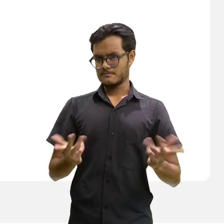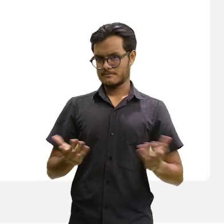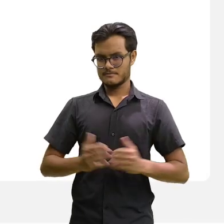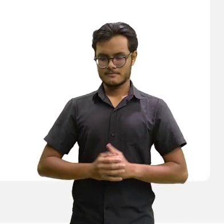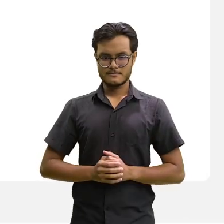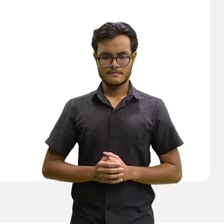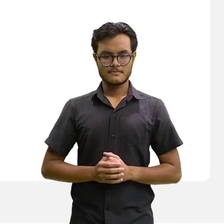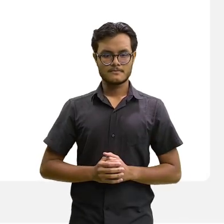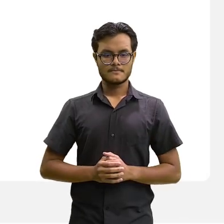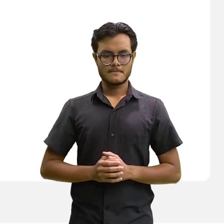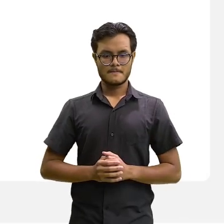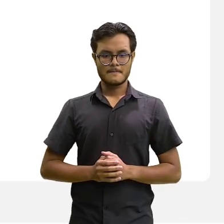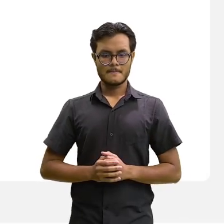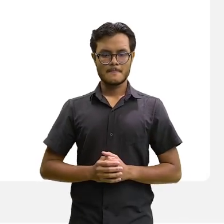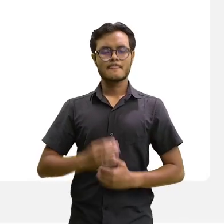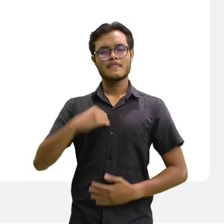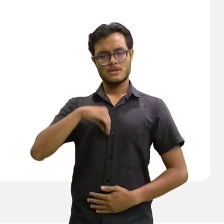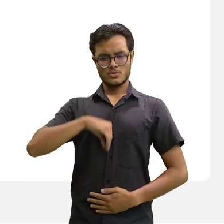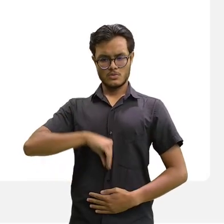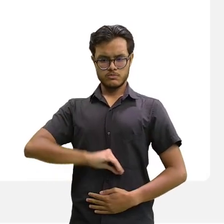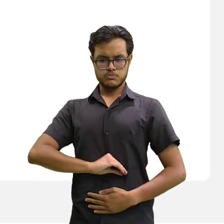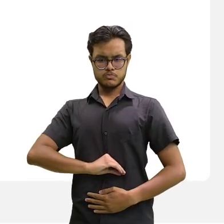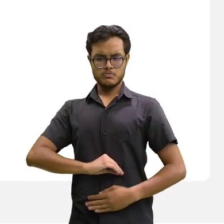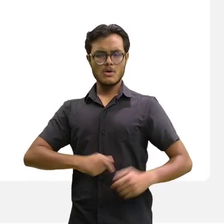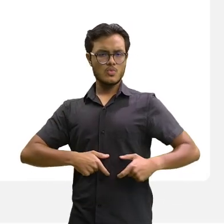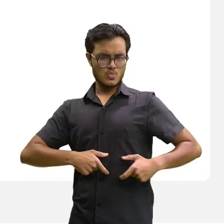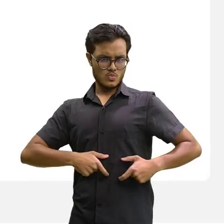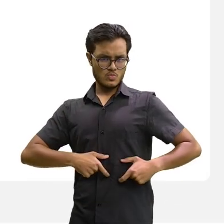esôfago e do esôfago ao teu